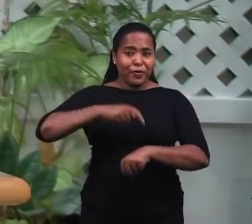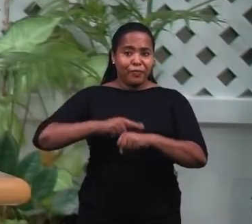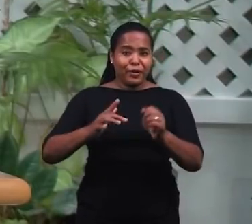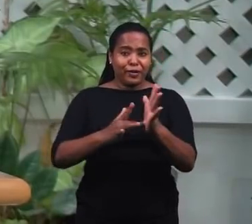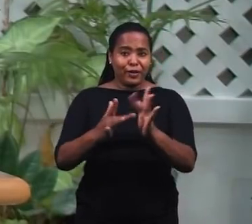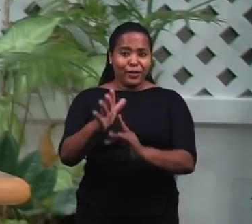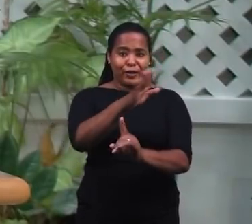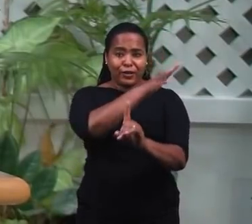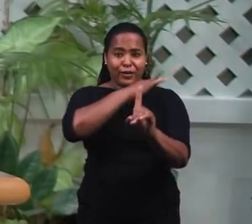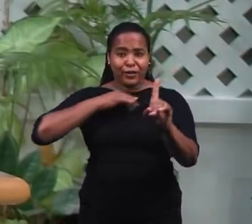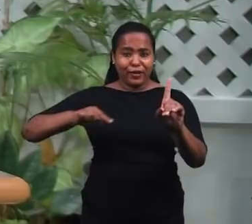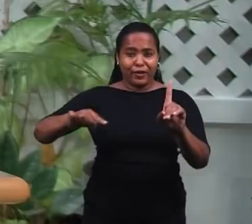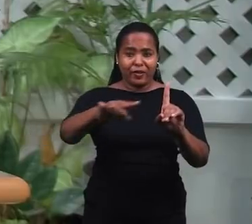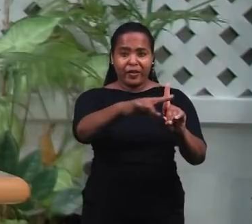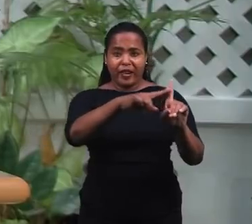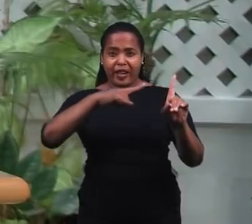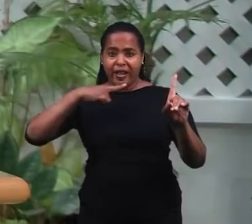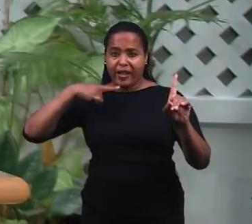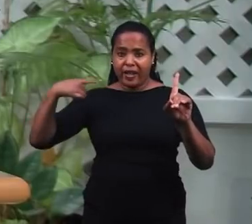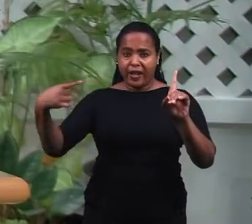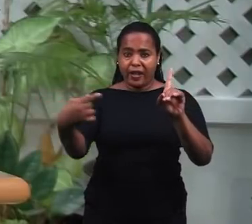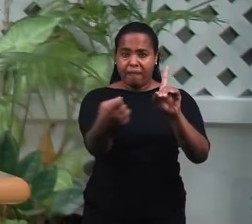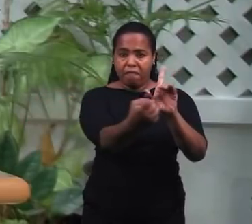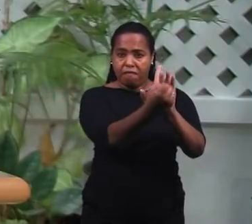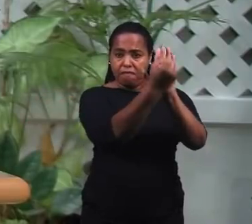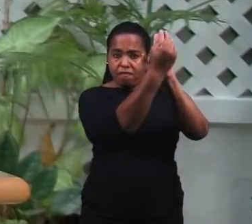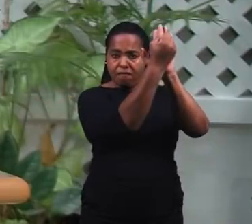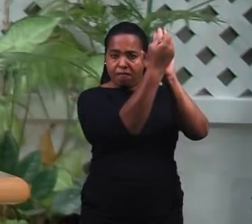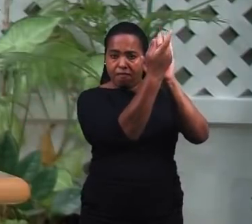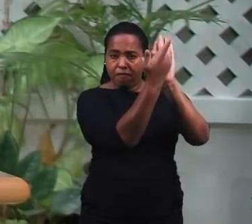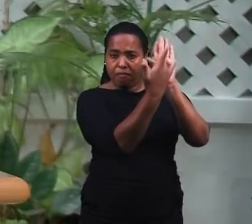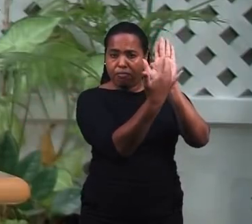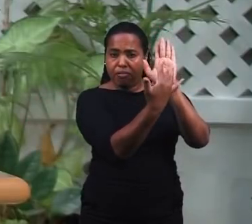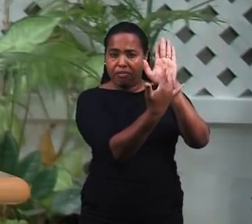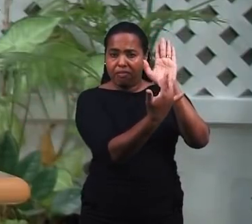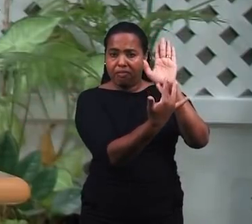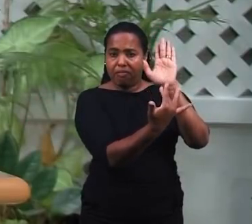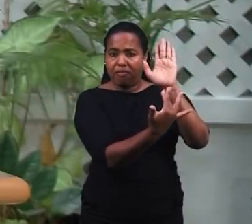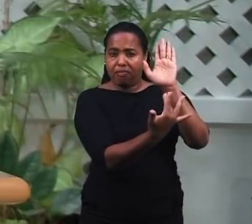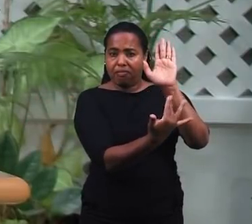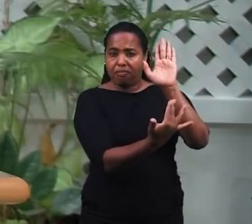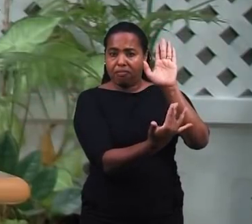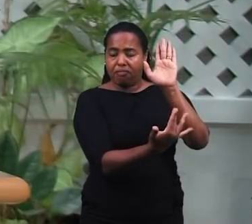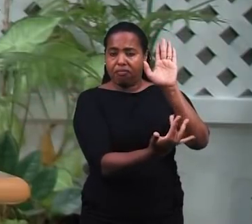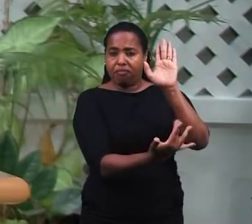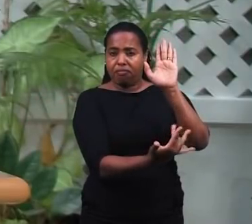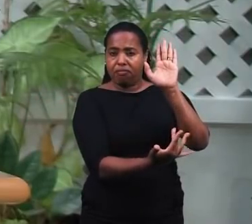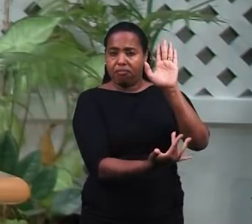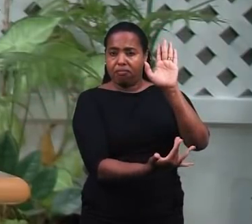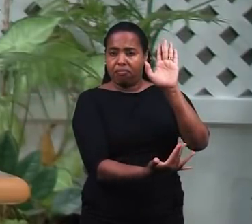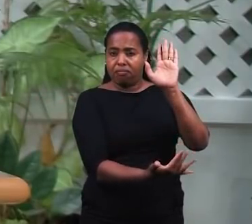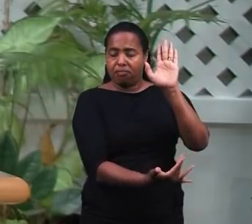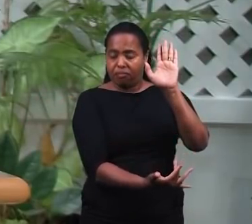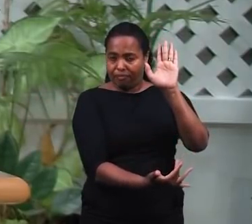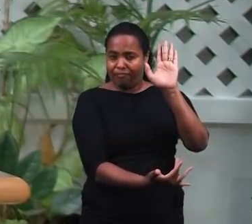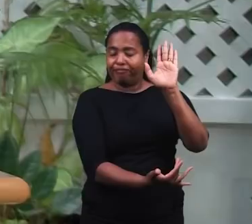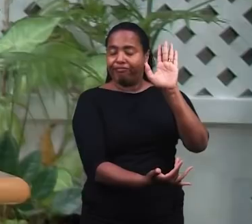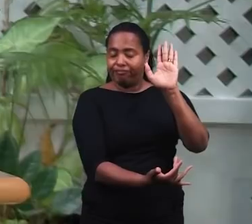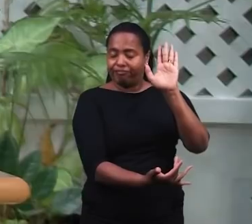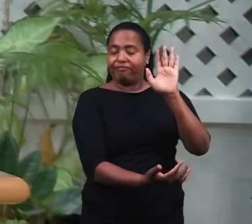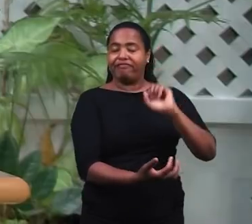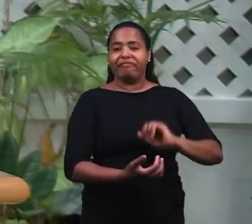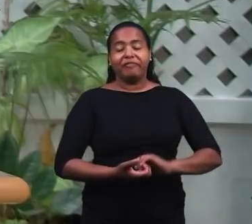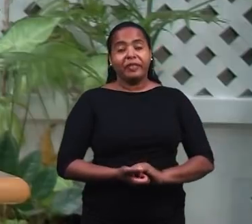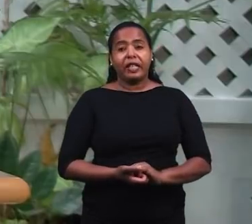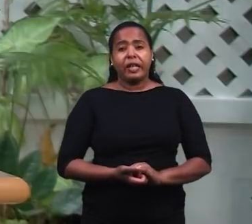pelo preço do seu sangue, quando derramou este sangue na cruz do